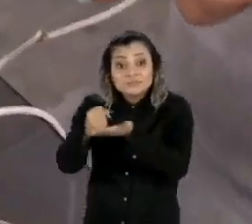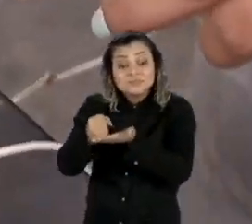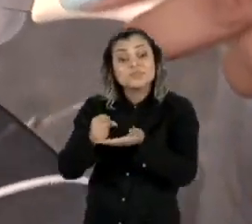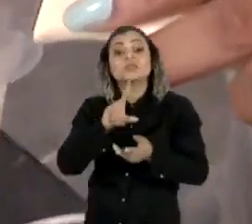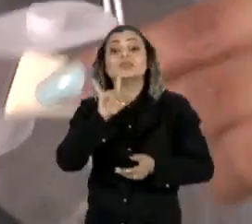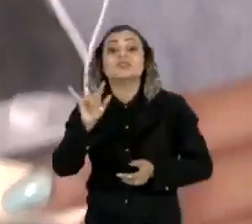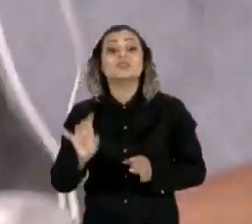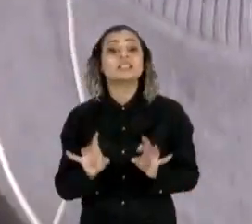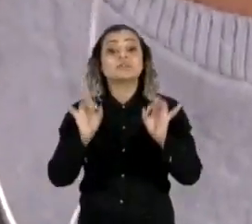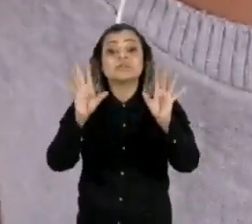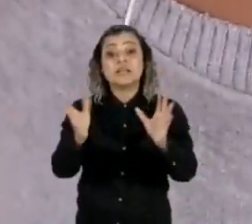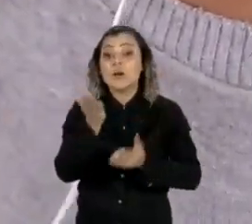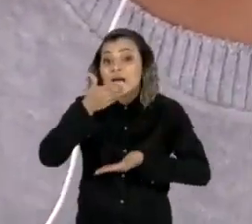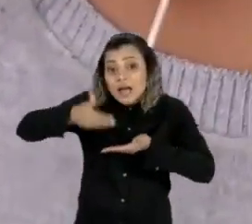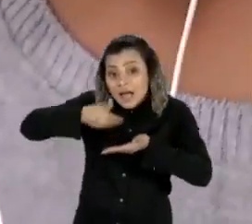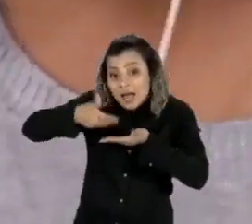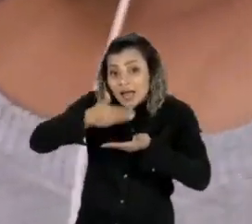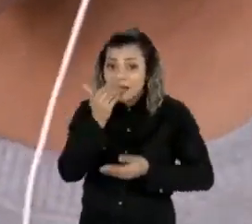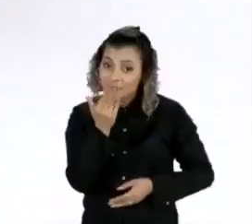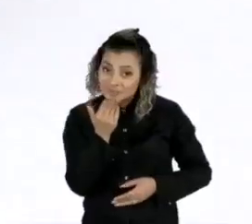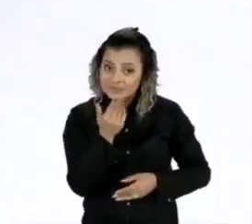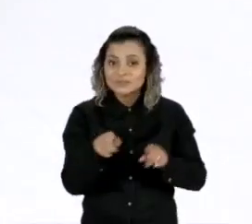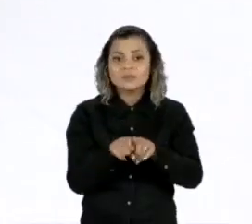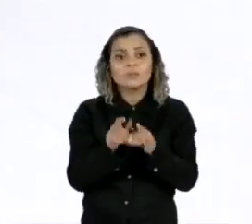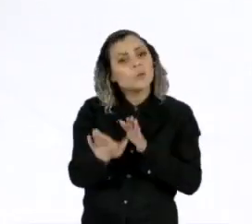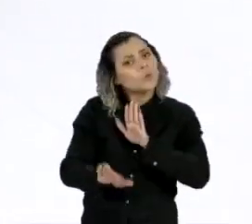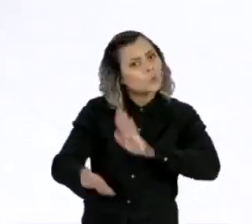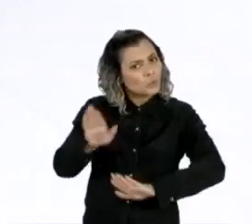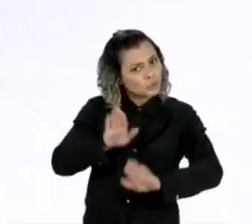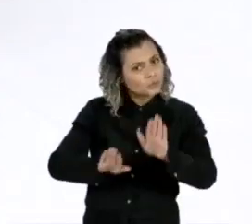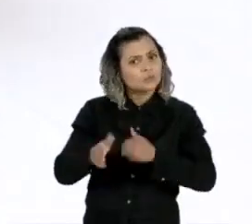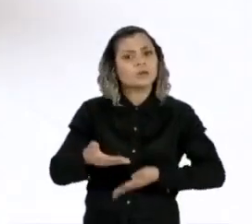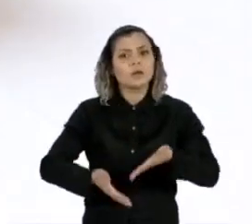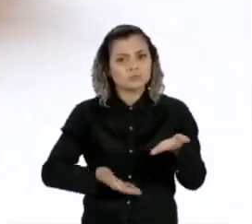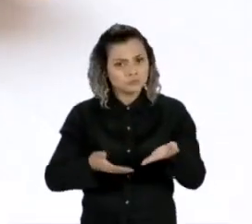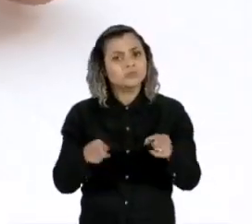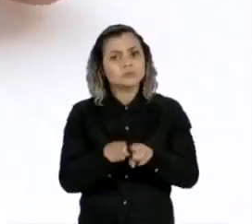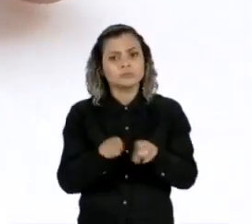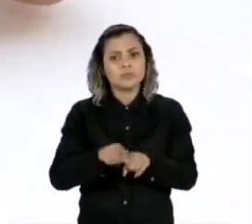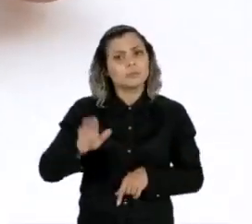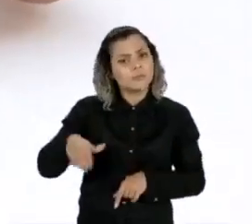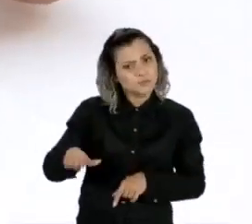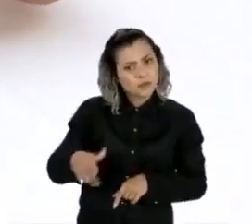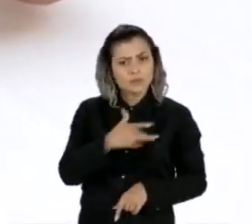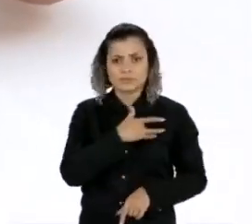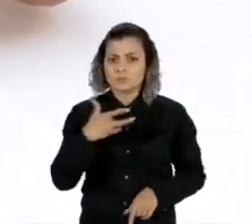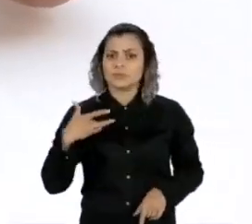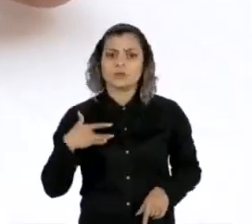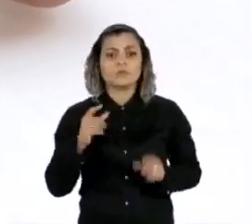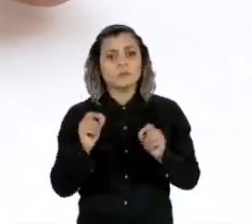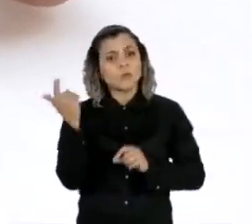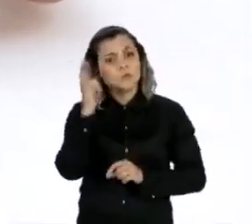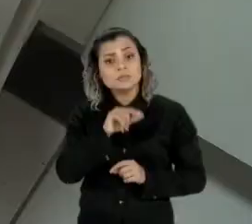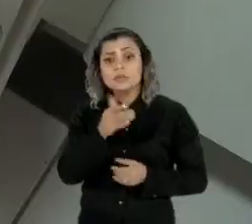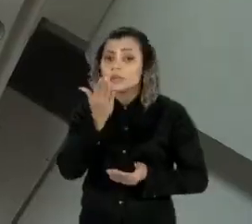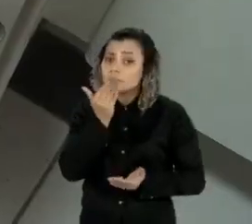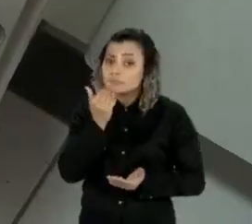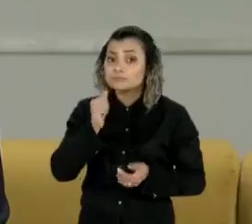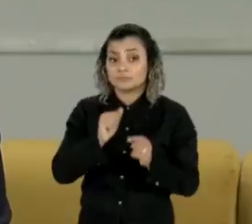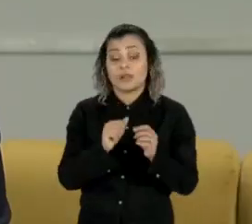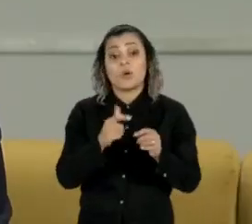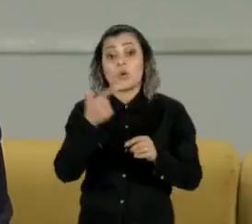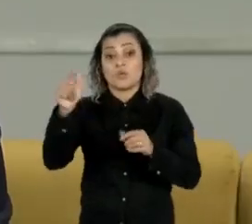nós vamos falar dos cuidados e do melhor uso dessa alternativa mais barata e saudável para quem precisa comer fora de